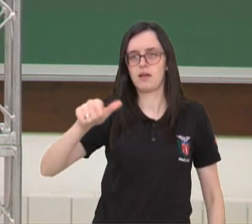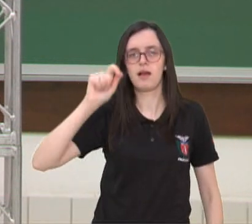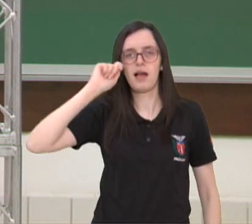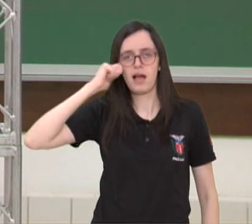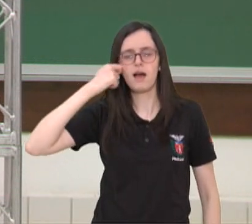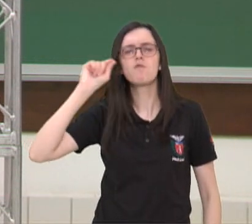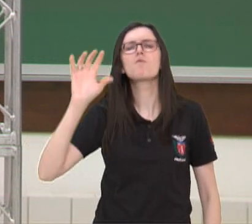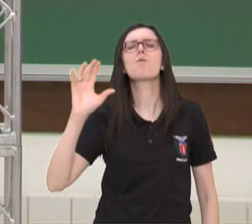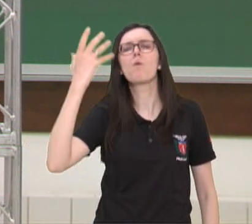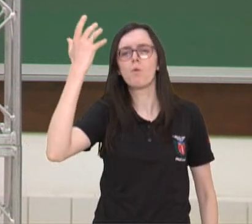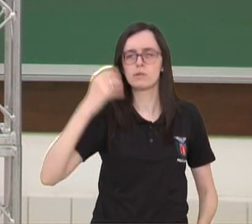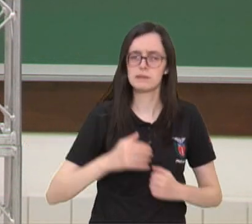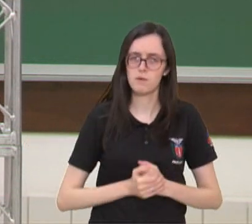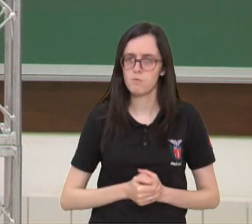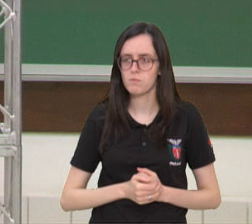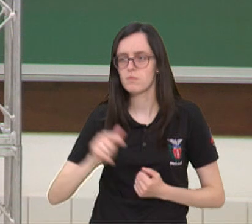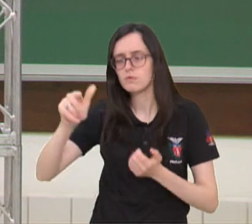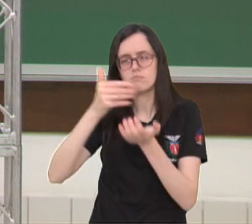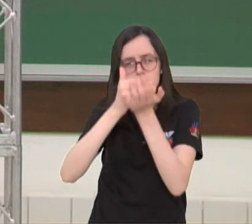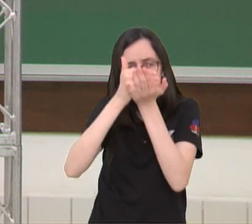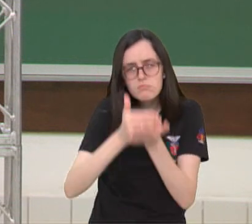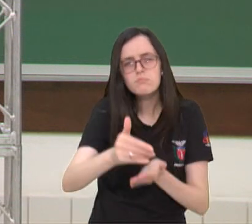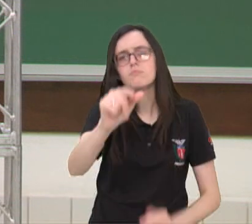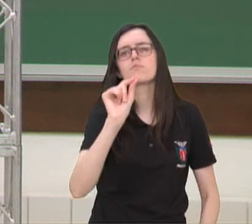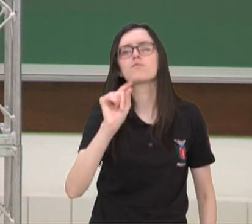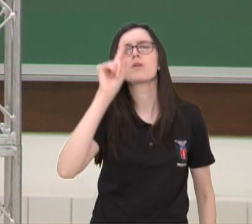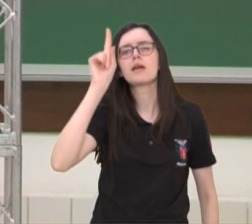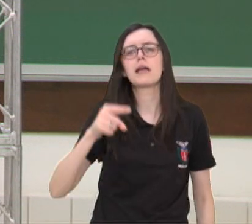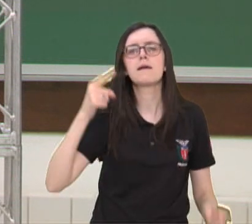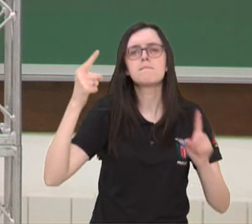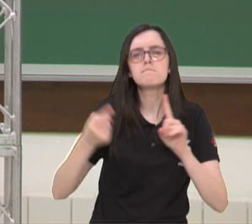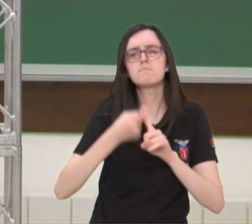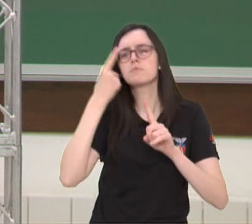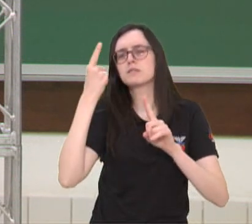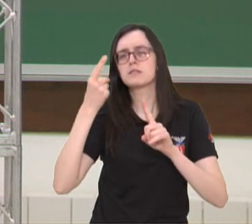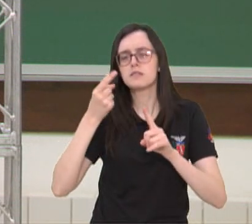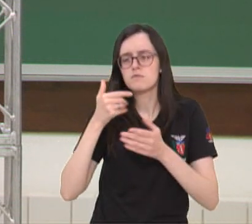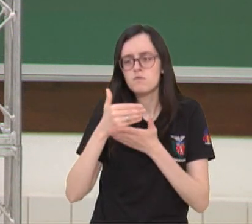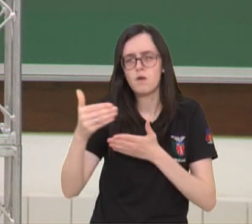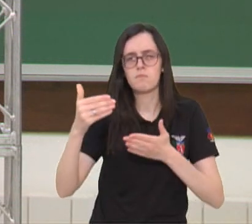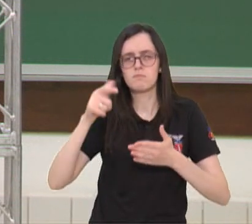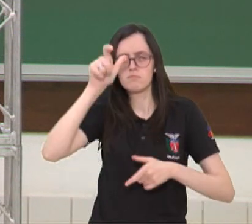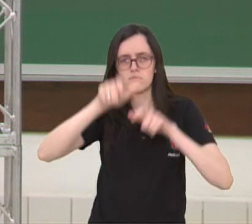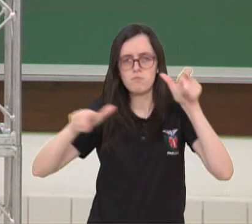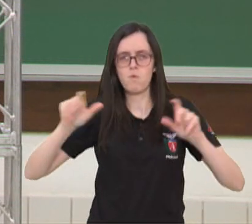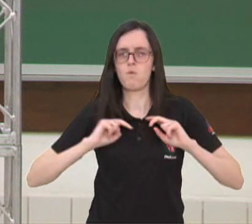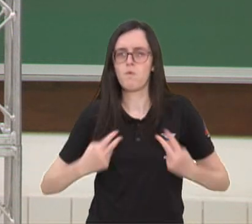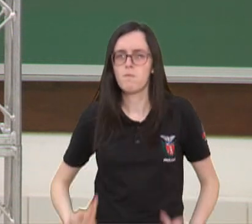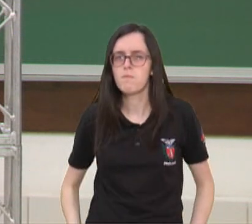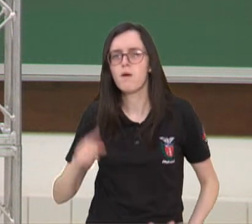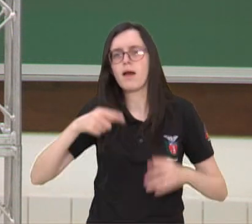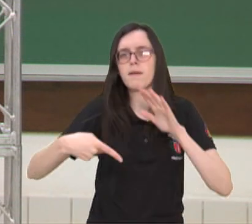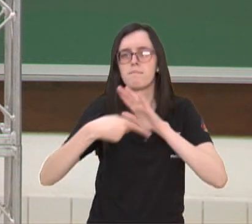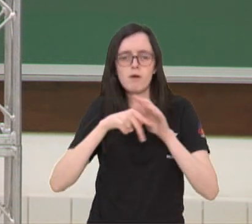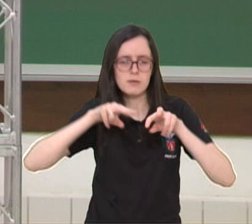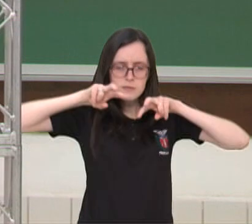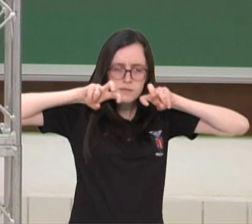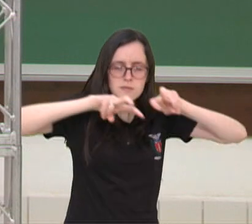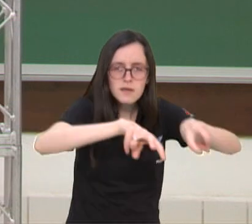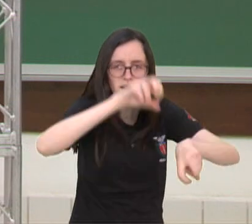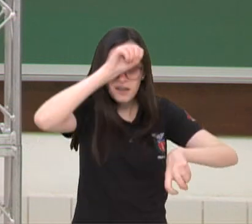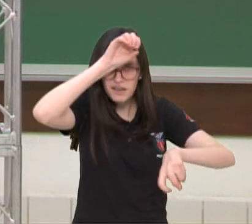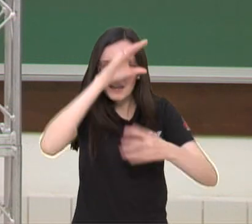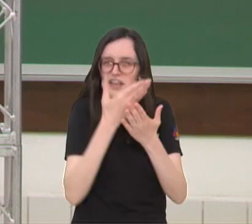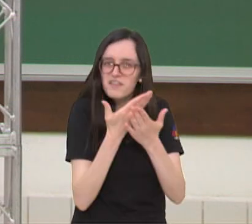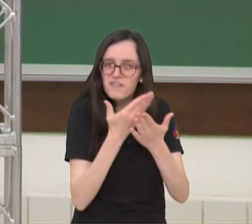ele começou a partir aí dos primeiros hominídeos, segundo aí a arqueologia,